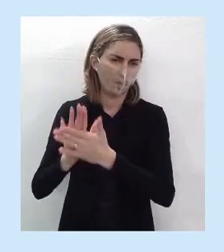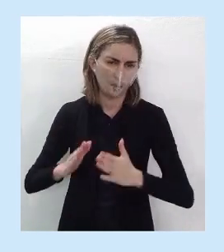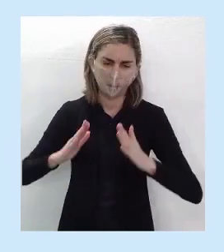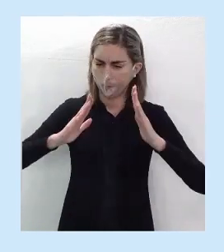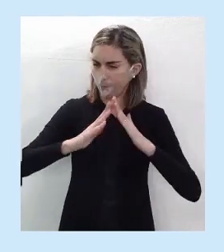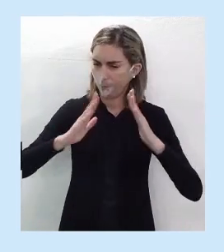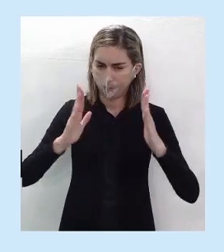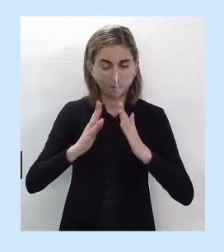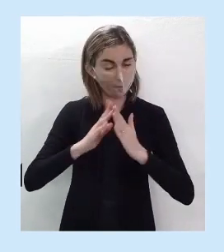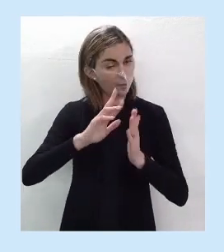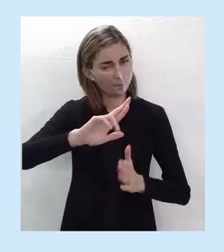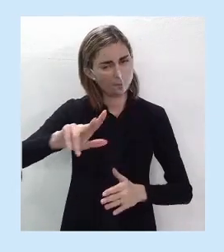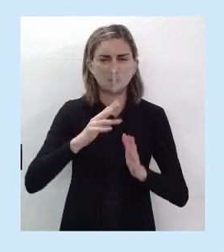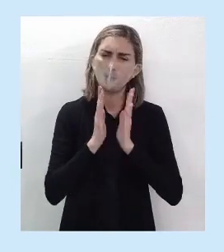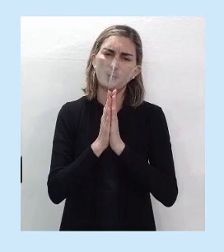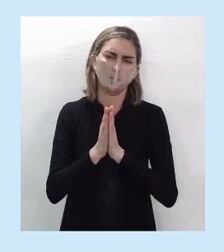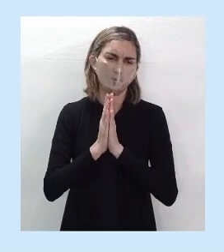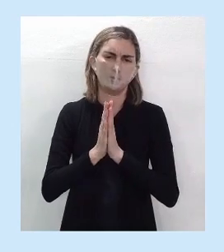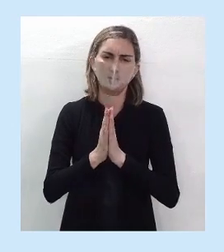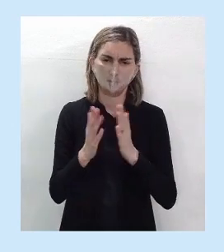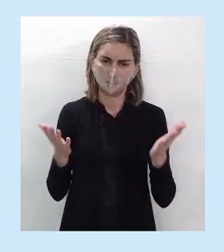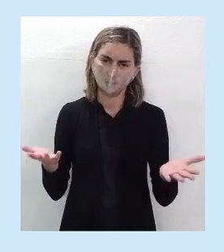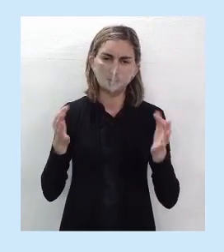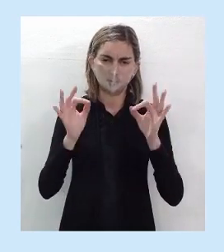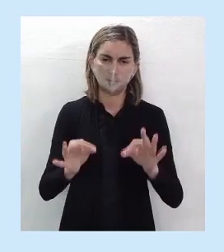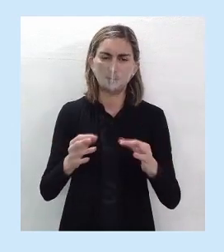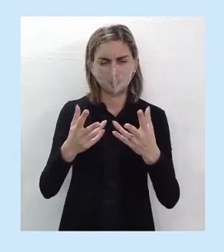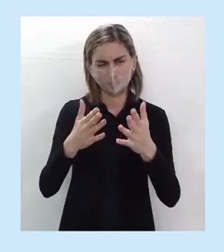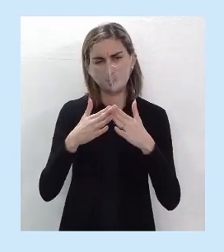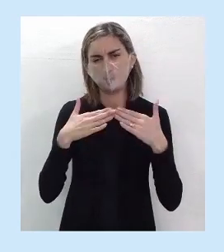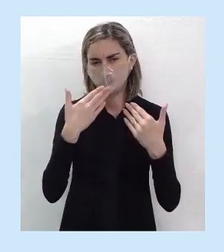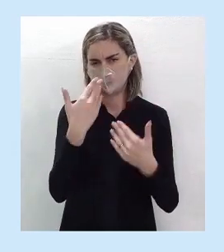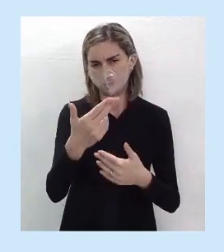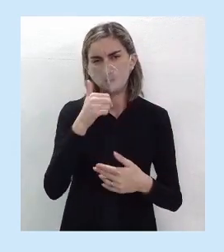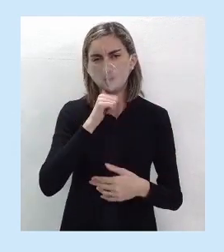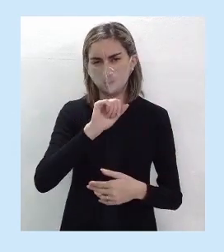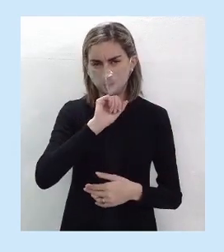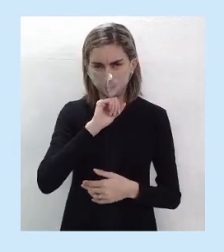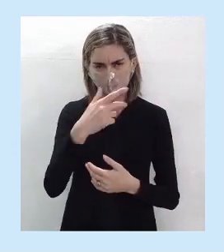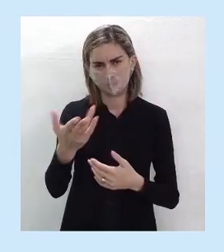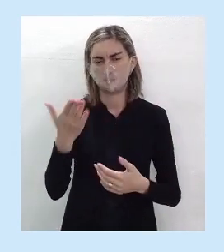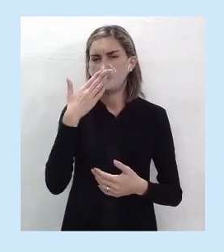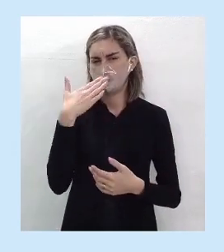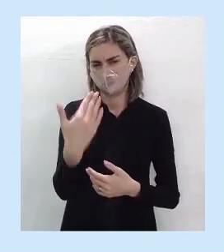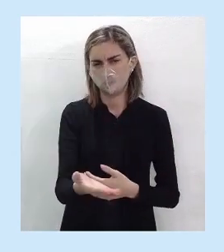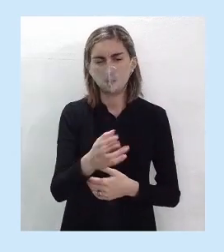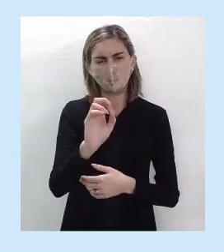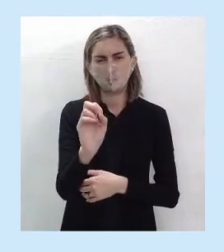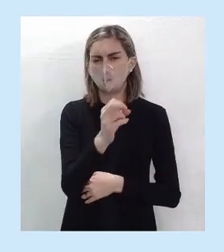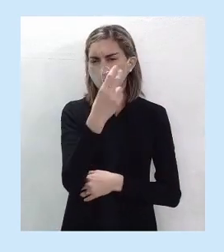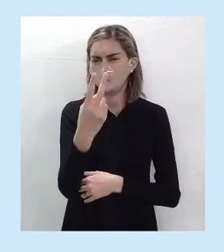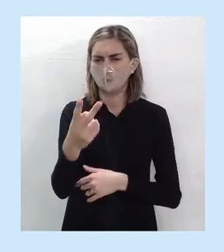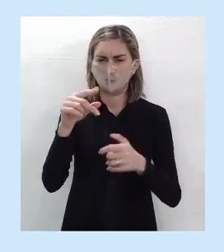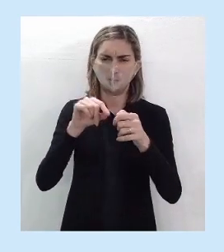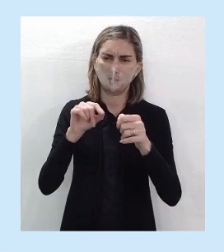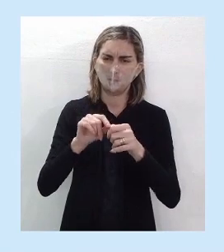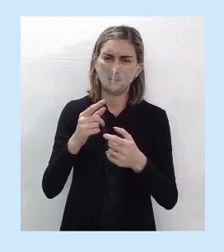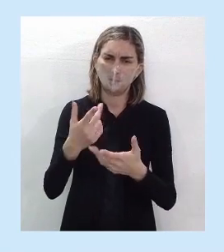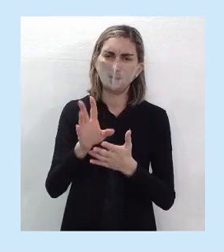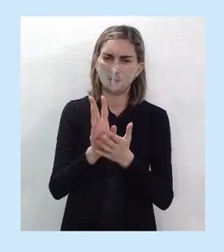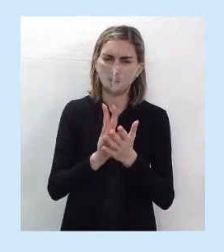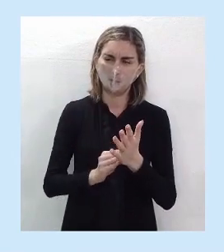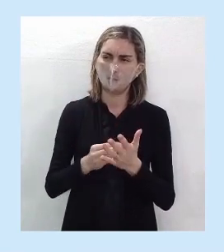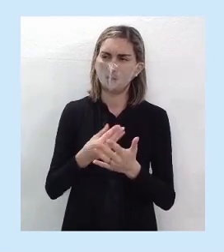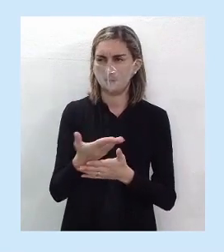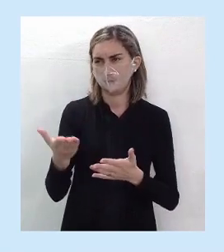de casa, não, por favor, tá certo? Peçam à sua mãe, não é uma permissão. Ou então façam o seguinte, imitem